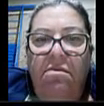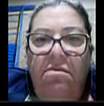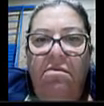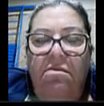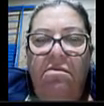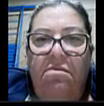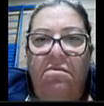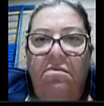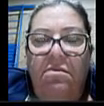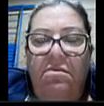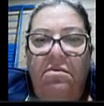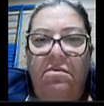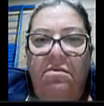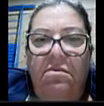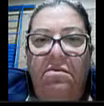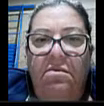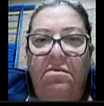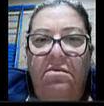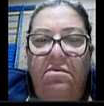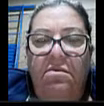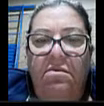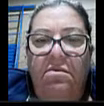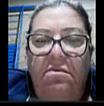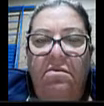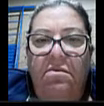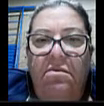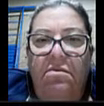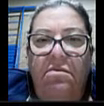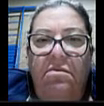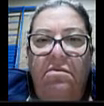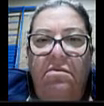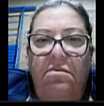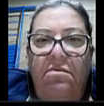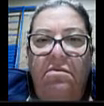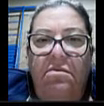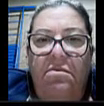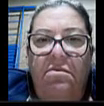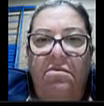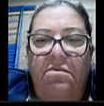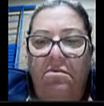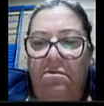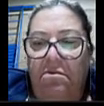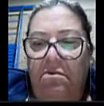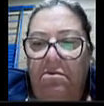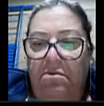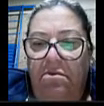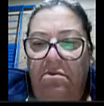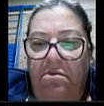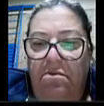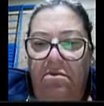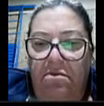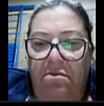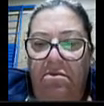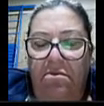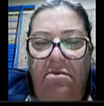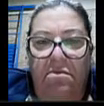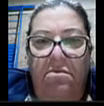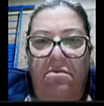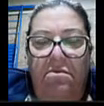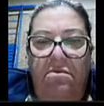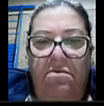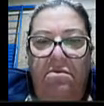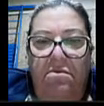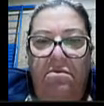vice-versa, geralmente as coisas caminham juntas. E aí a gente tem, no transtorno específico de leitura, um prejuízo